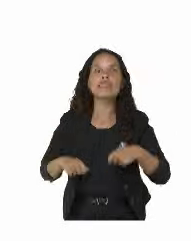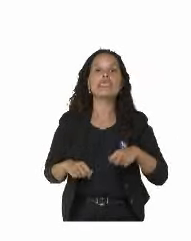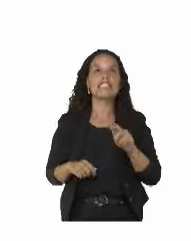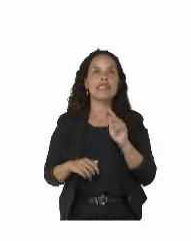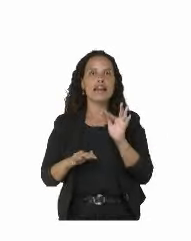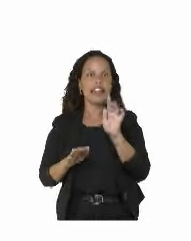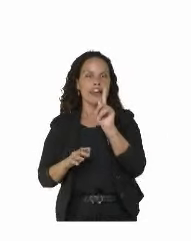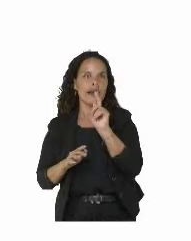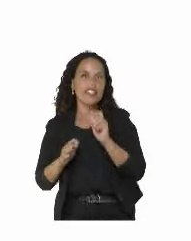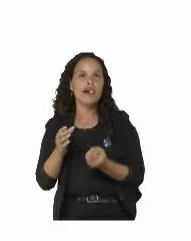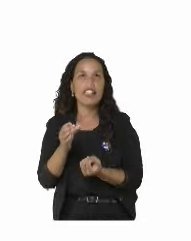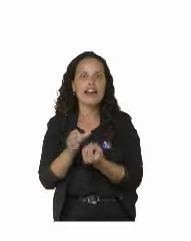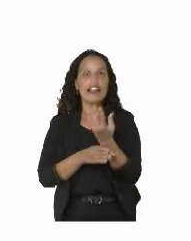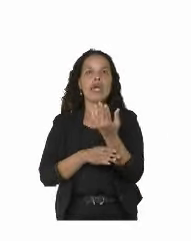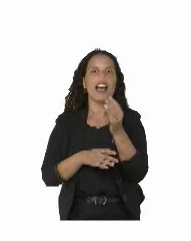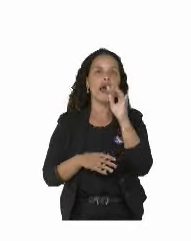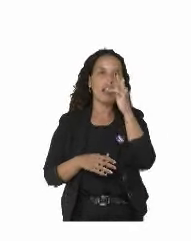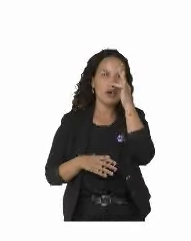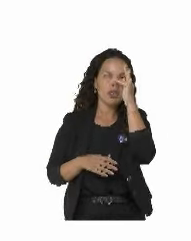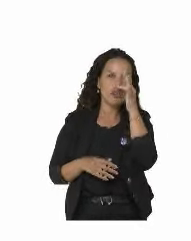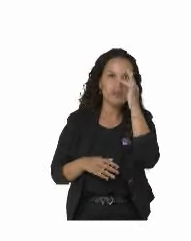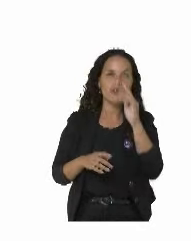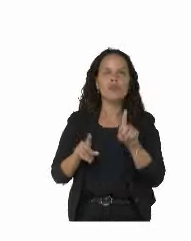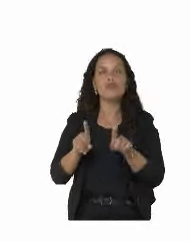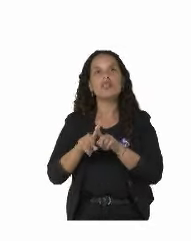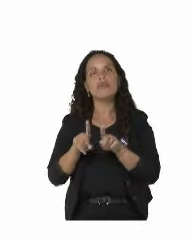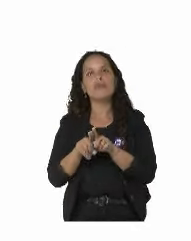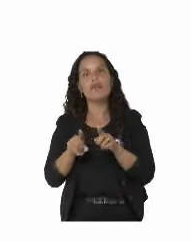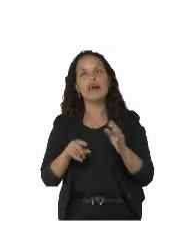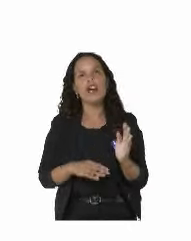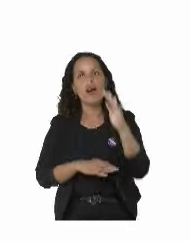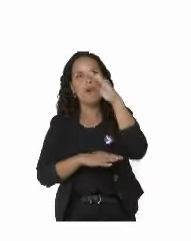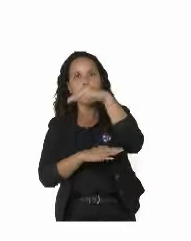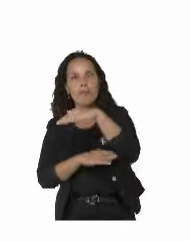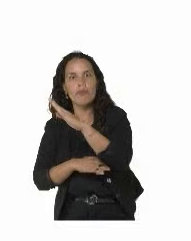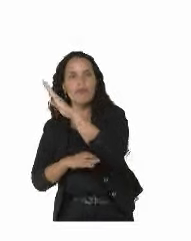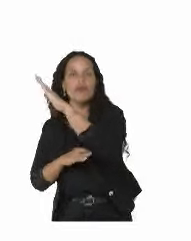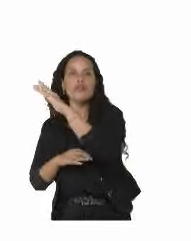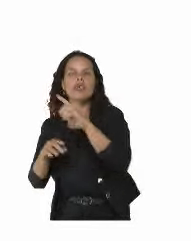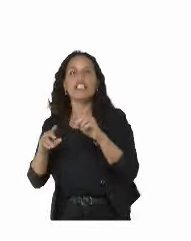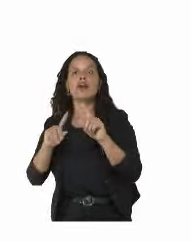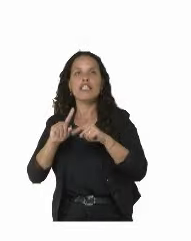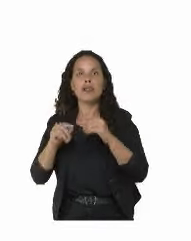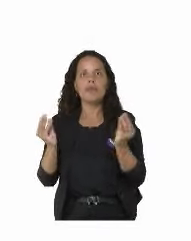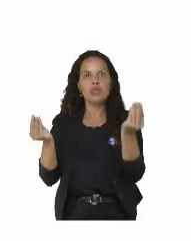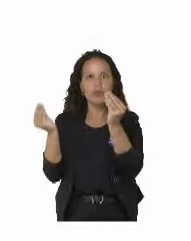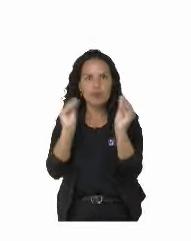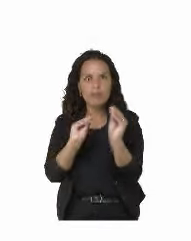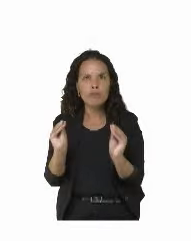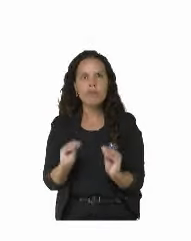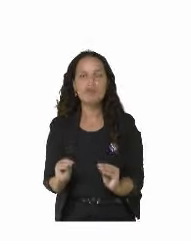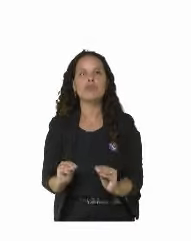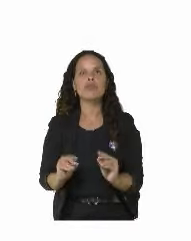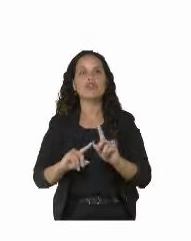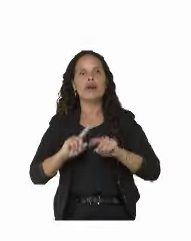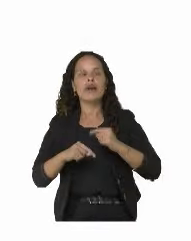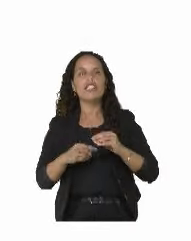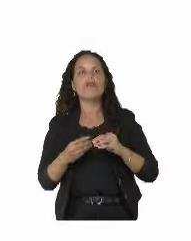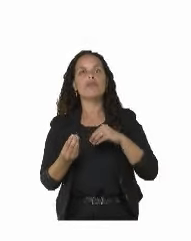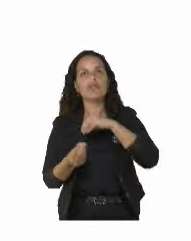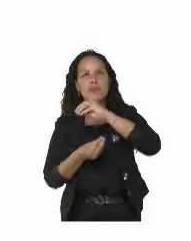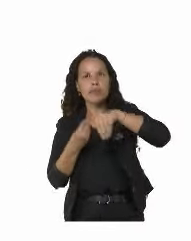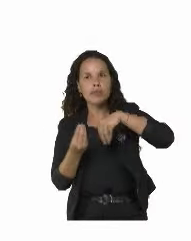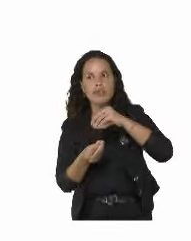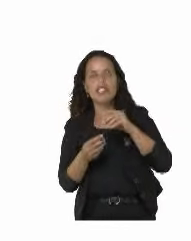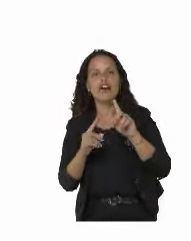flores, né? E depois eu trouxe para o Photoshop, construí no Photoshop essas imagens, colocando as flores ali, colocando a modelo ali. Depois eu